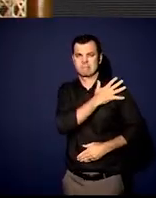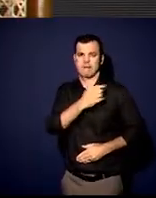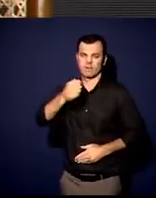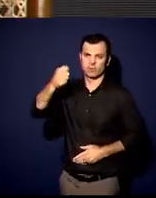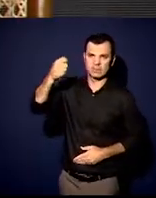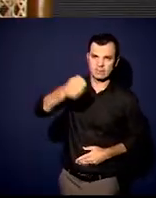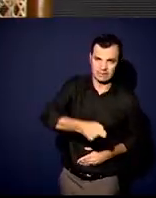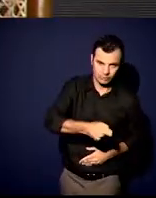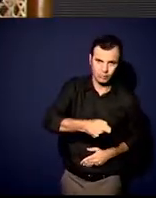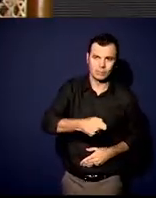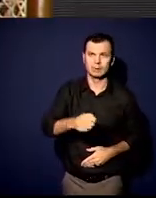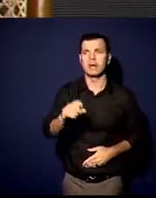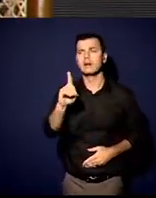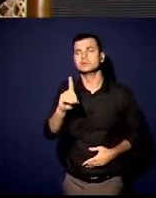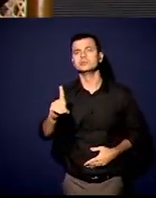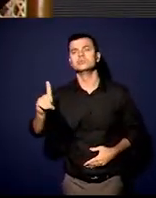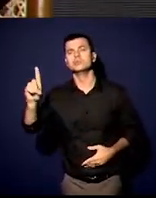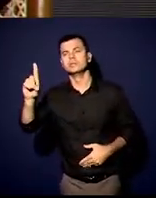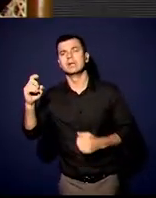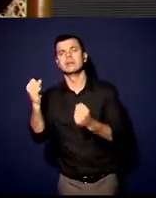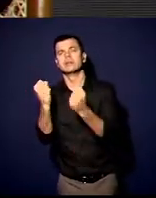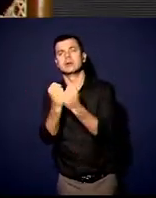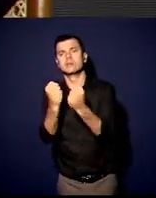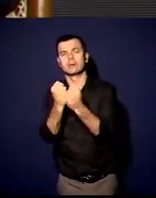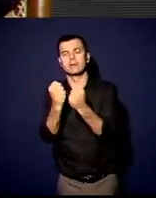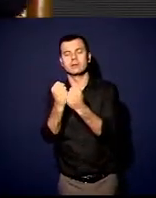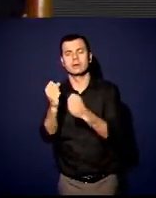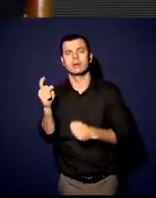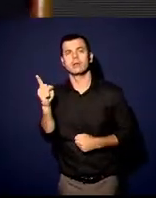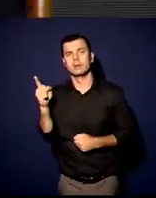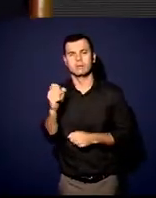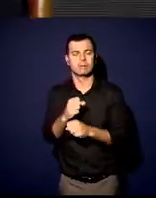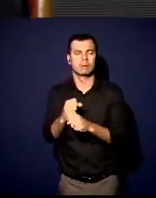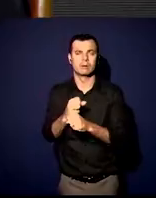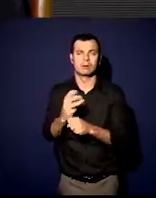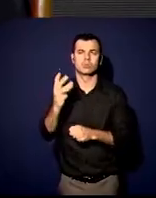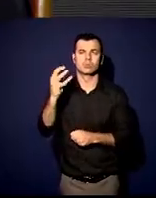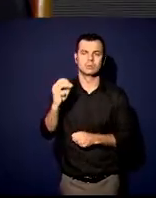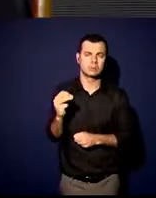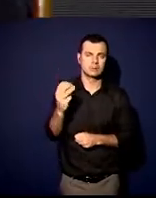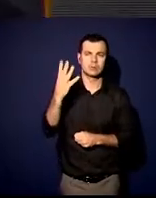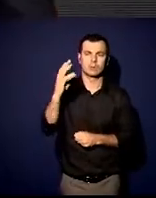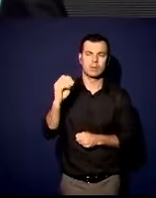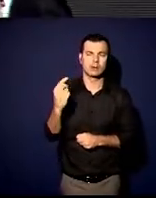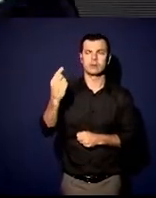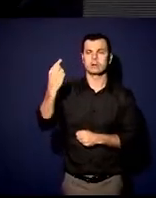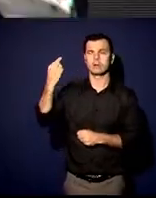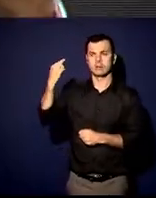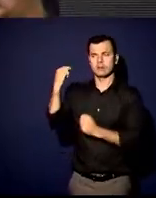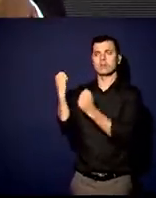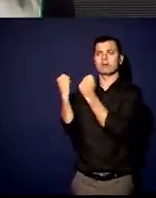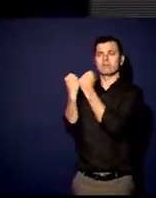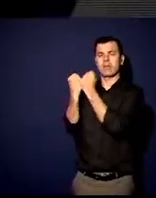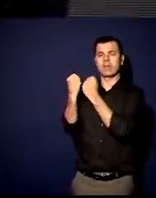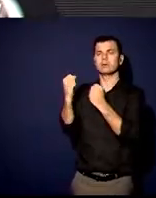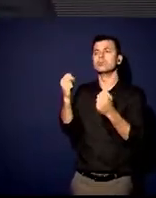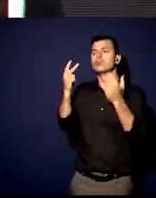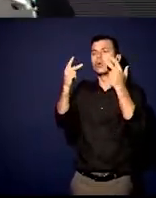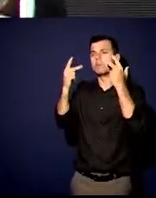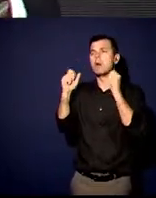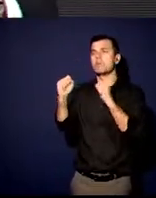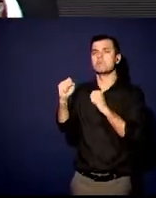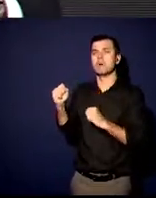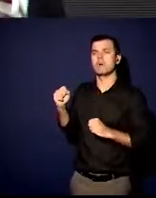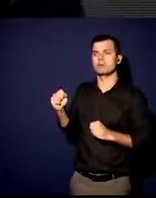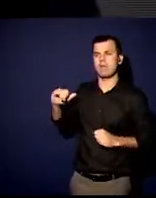de direita que era um cara que defendeu os abusos de 30 anos 40 anos atrás envergonhava o eleitor hoje não